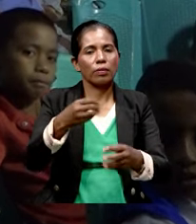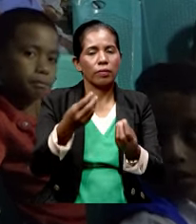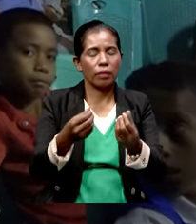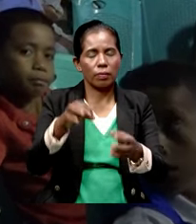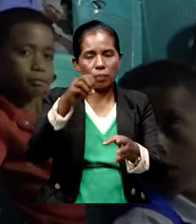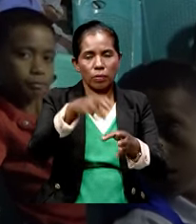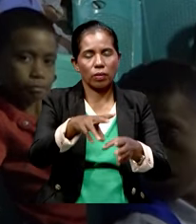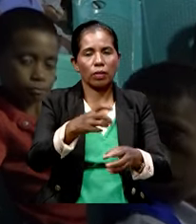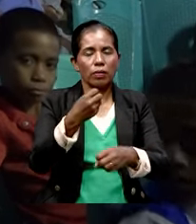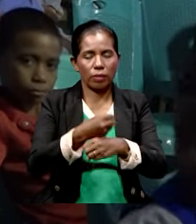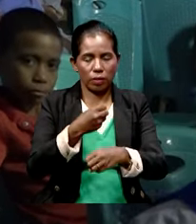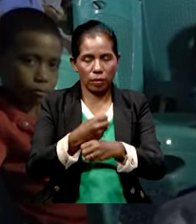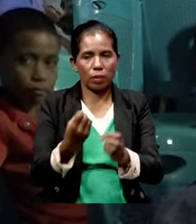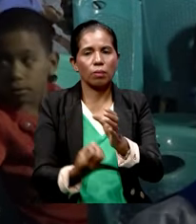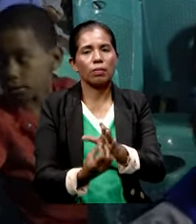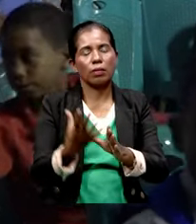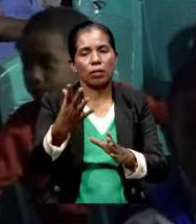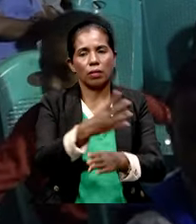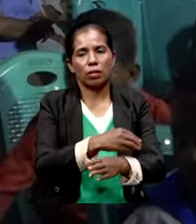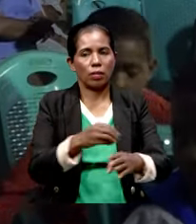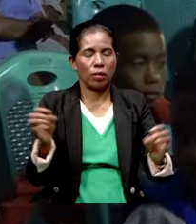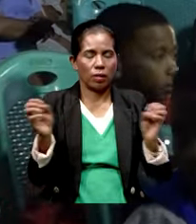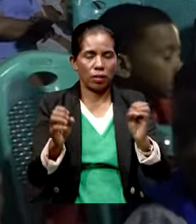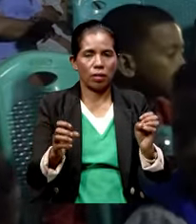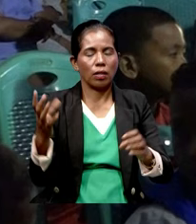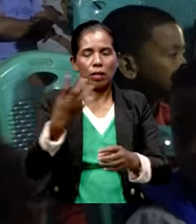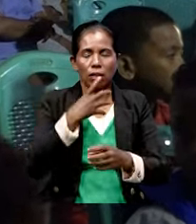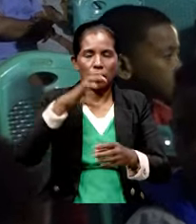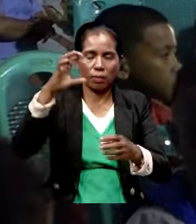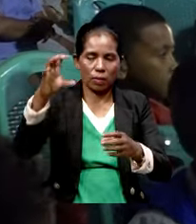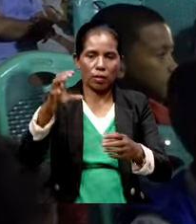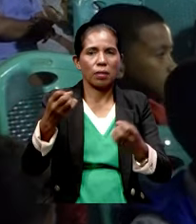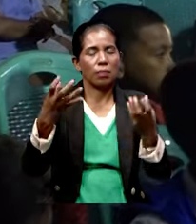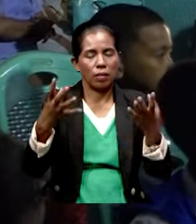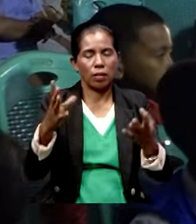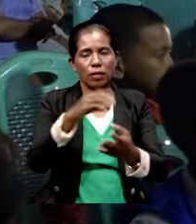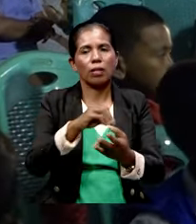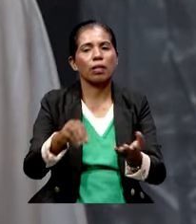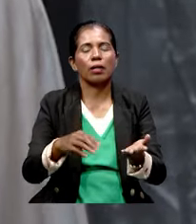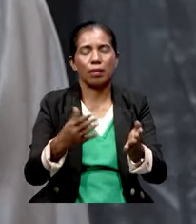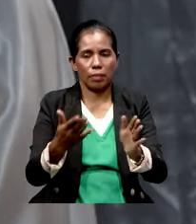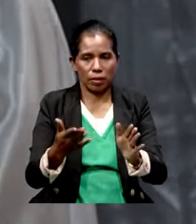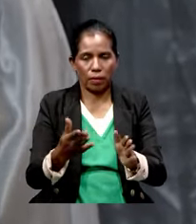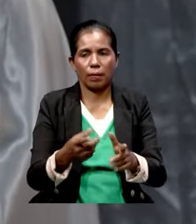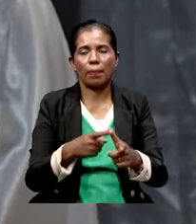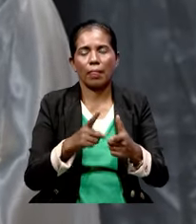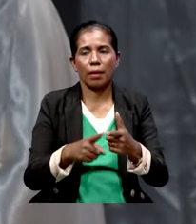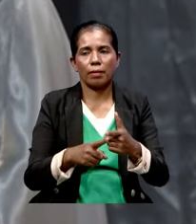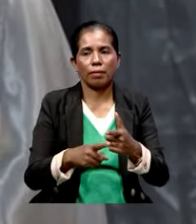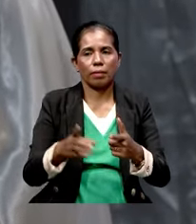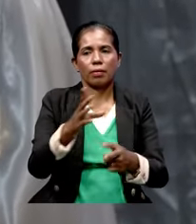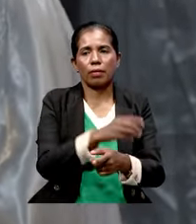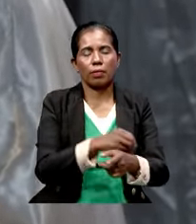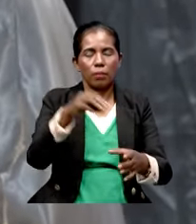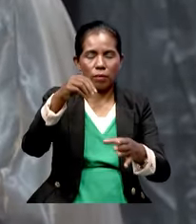fapuklara, Moris dia bebe abut lameti, lorong mana sama kas di enam lain mate. Fini balu monu hai